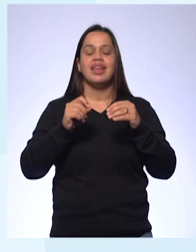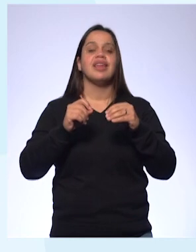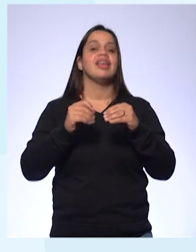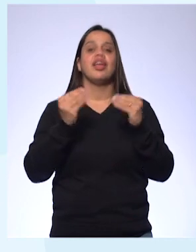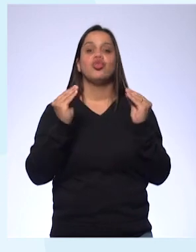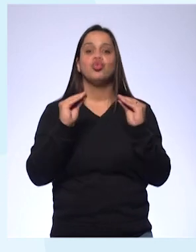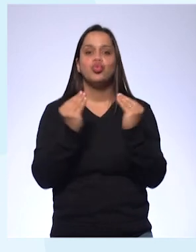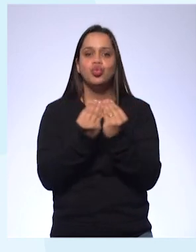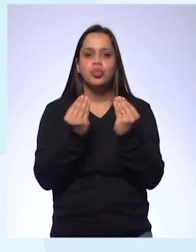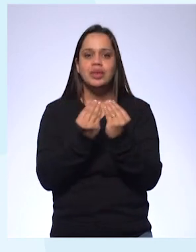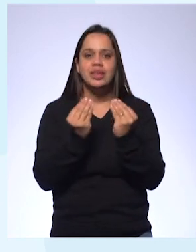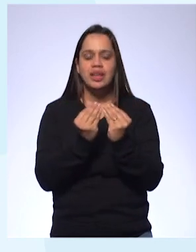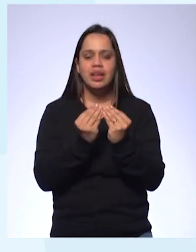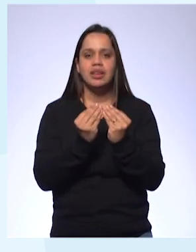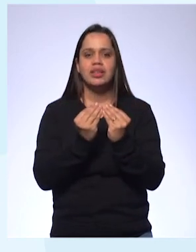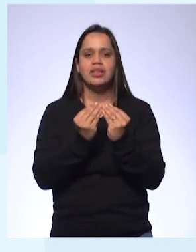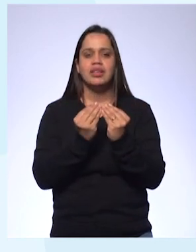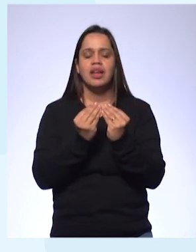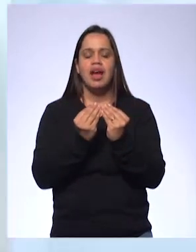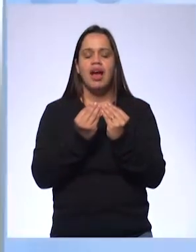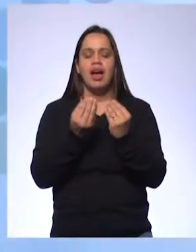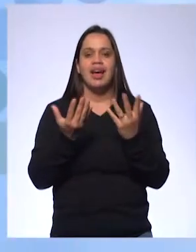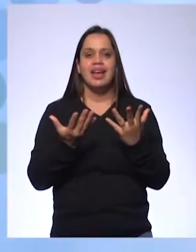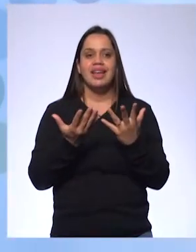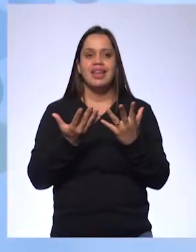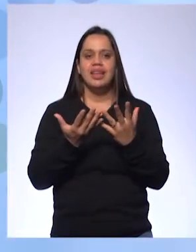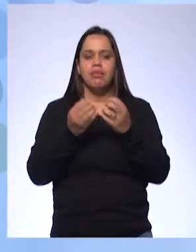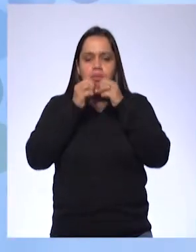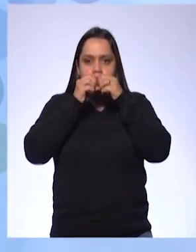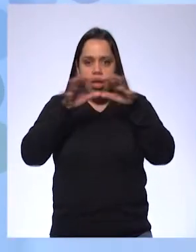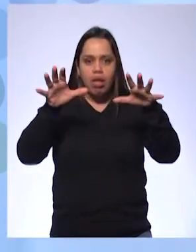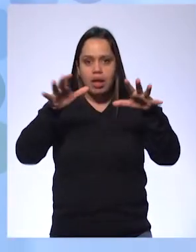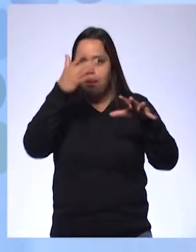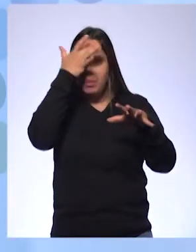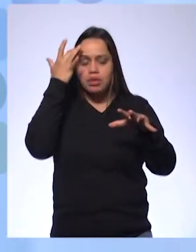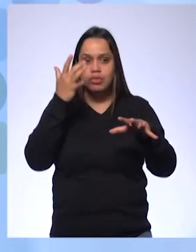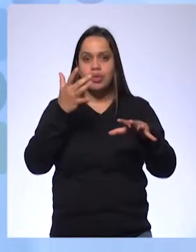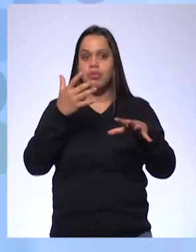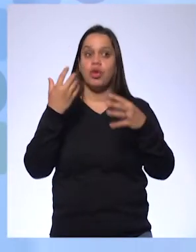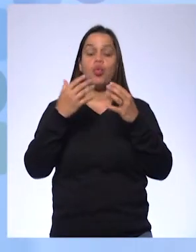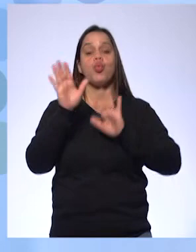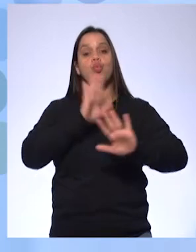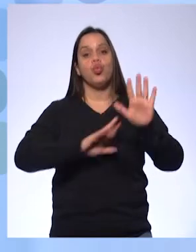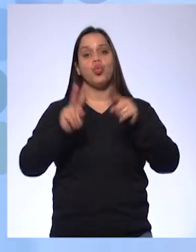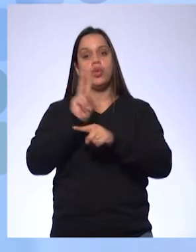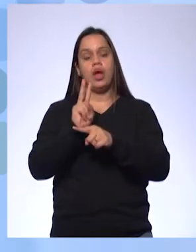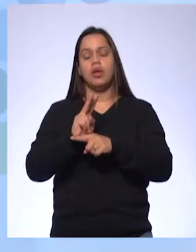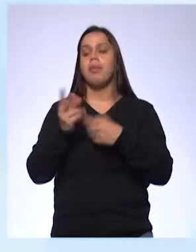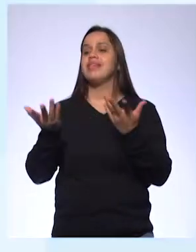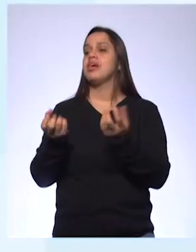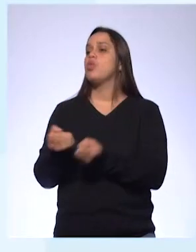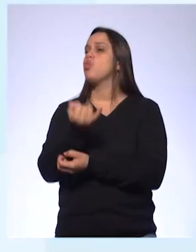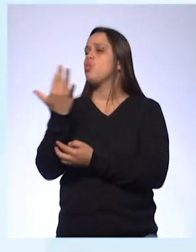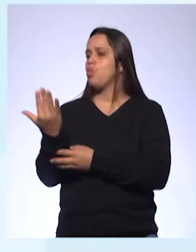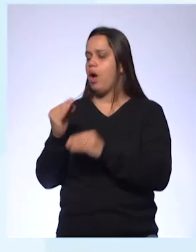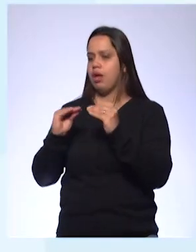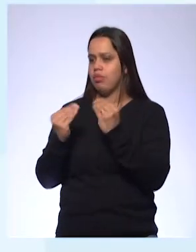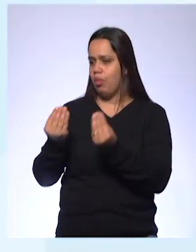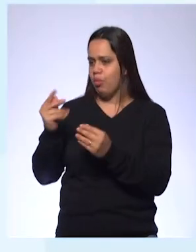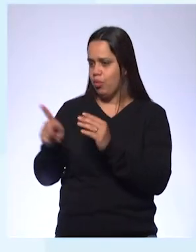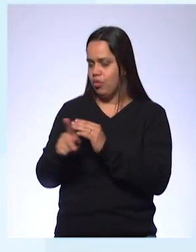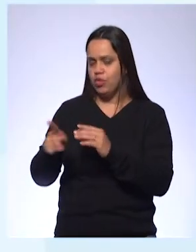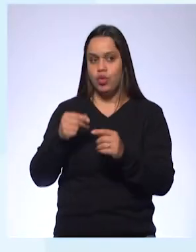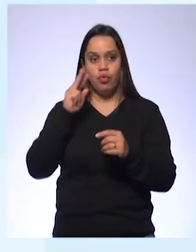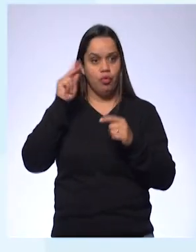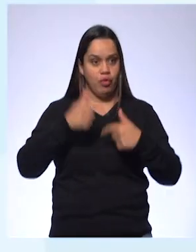Quais substâncias, Magno e professor Joel? Ora, essas aqui, por exemplo, põe o próximo slide, só para ter uma